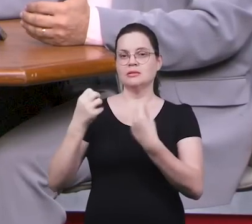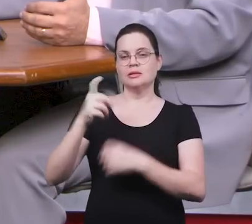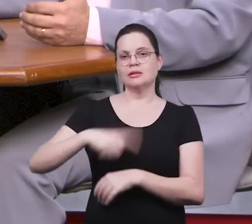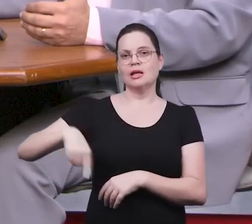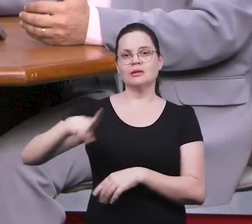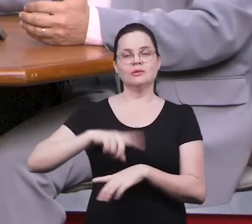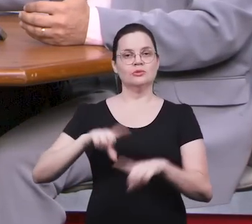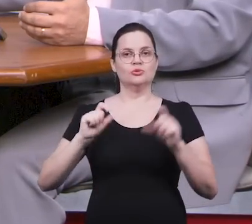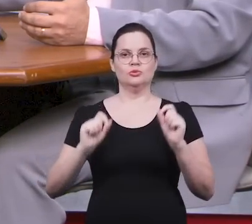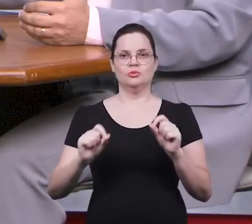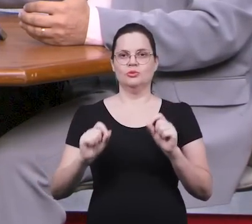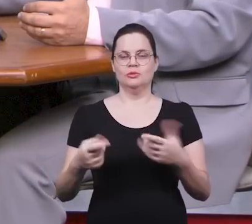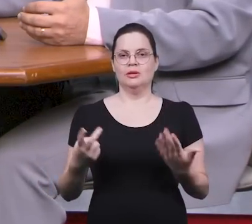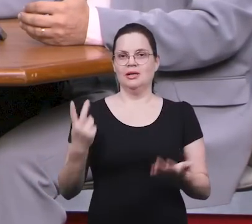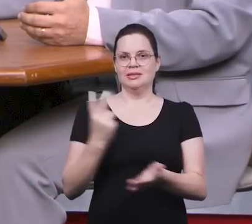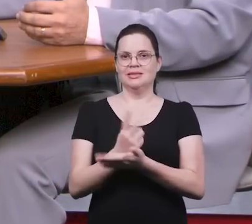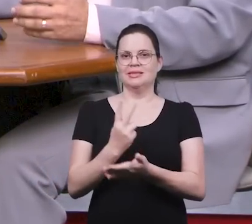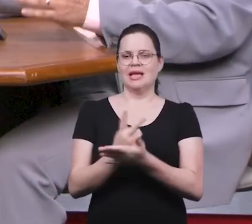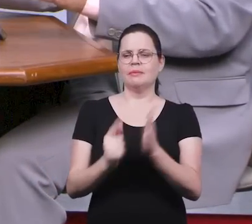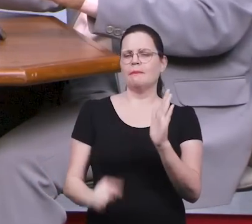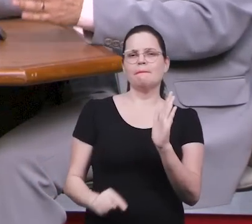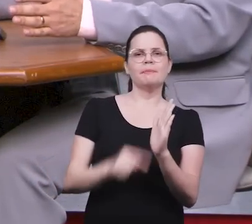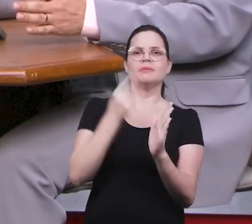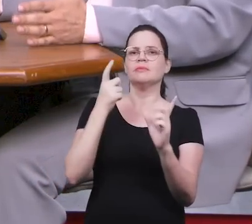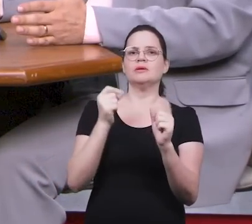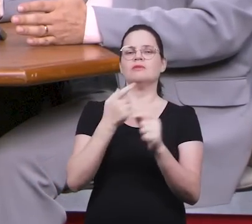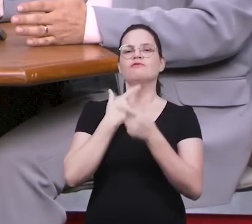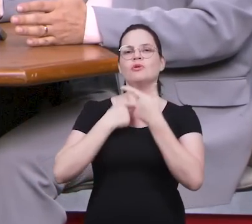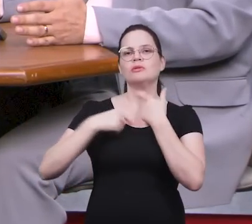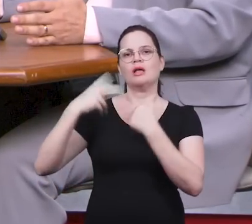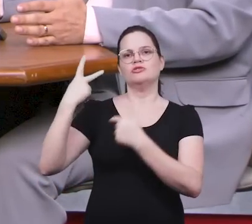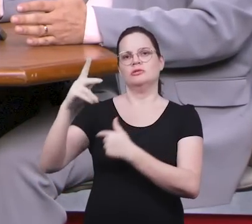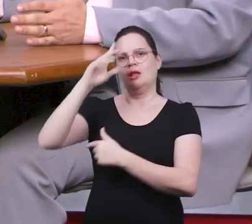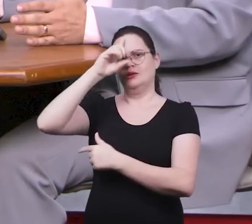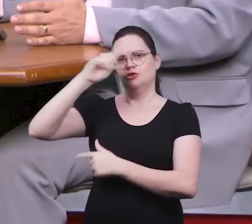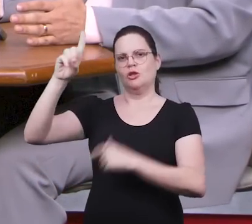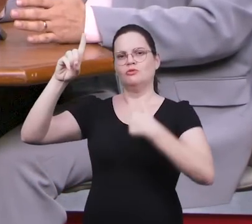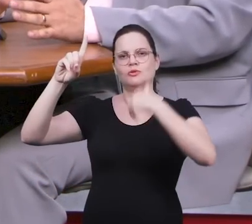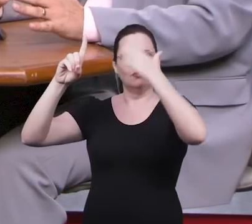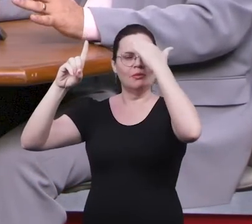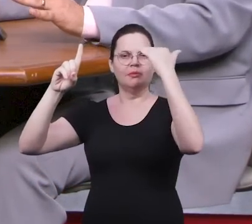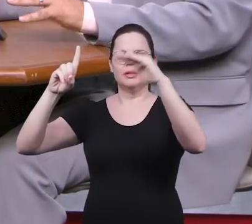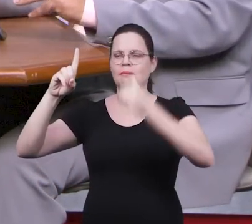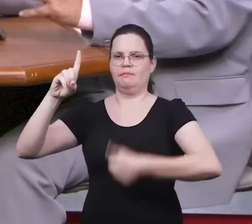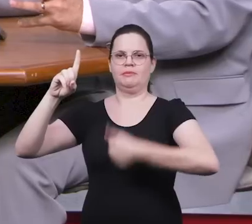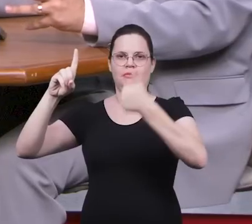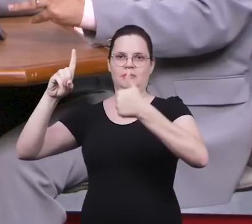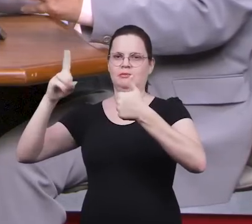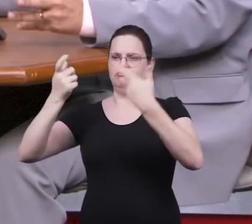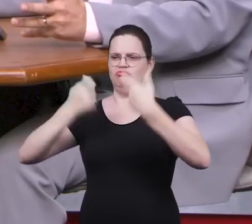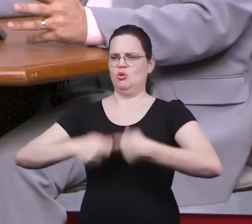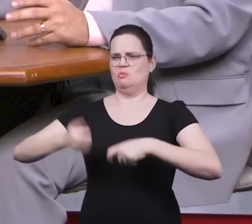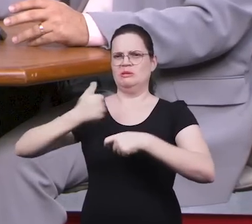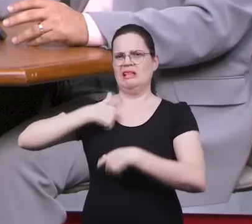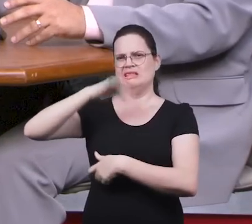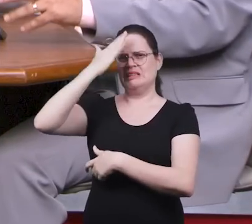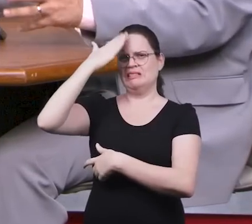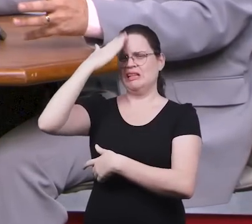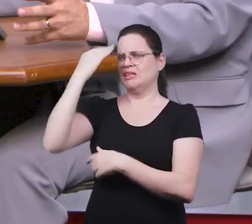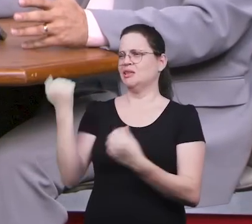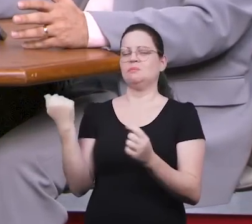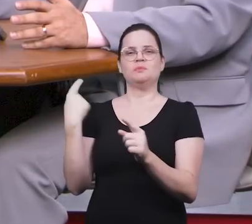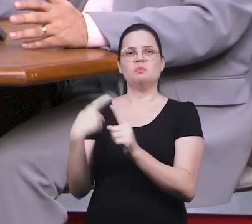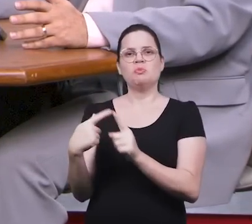ensina sempre por, em primeiro lugar, a vontade de Deus na nossa vida. Sim. Não é necessário entender, saber